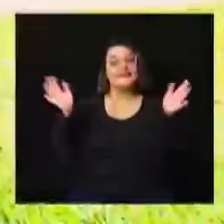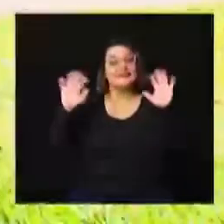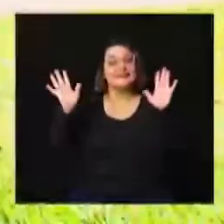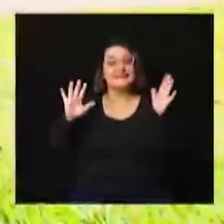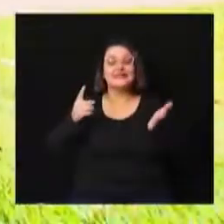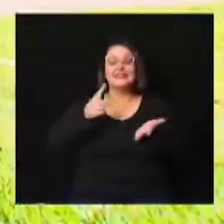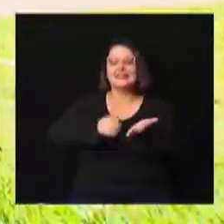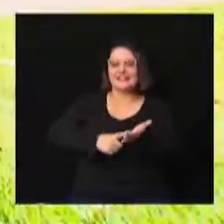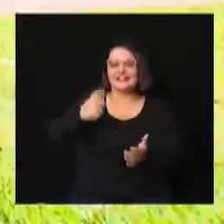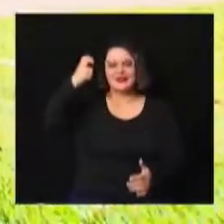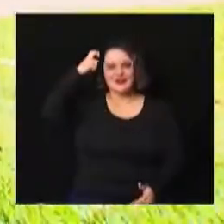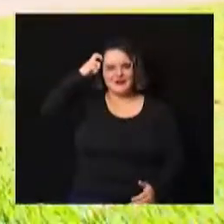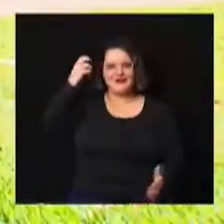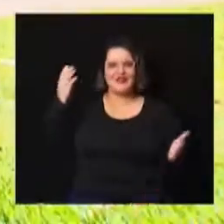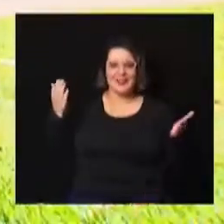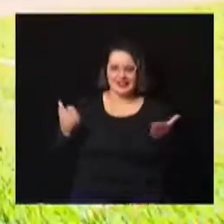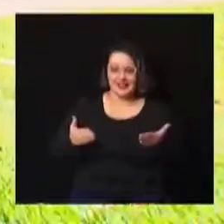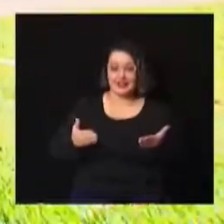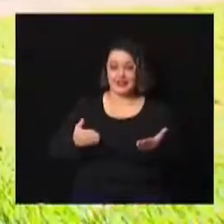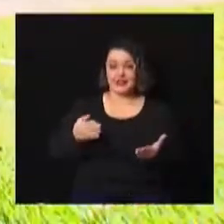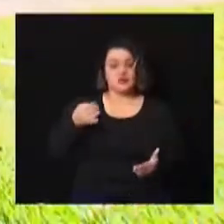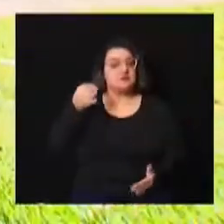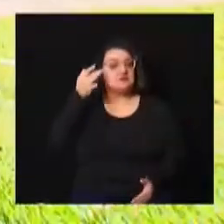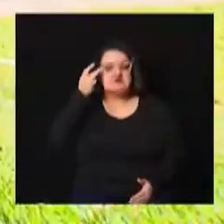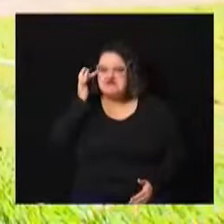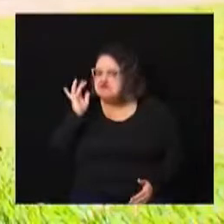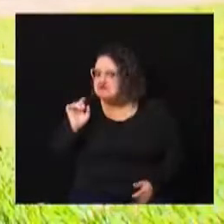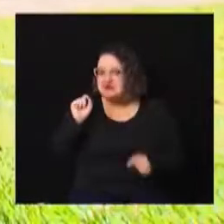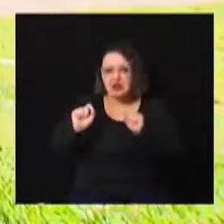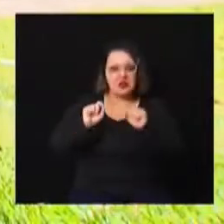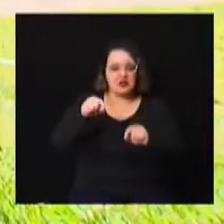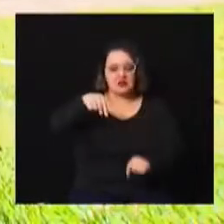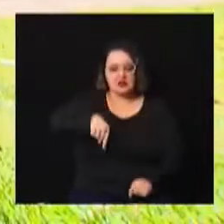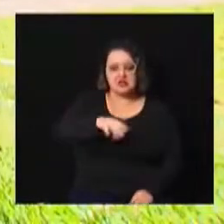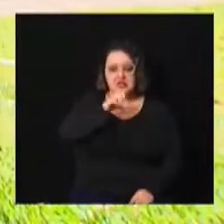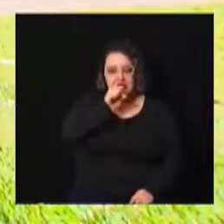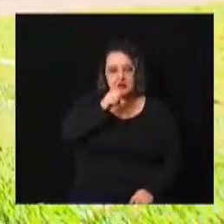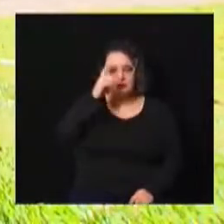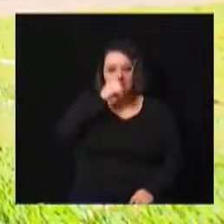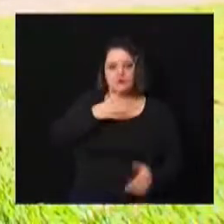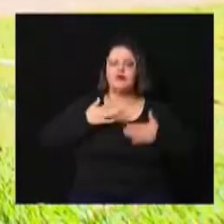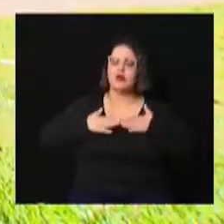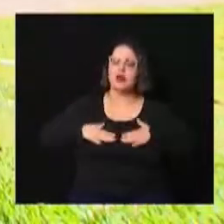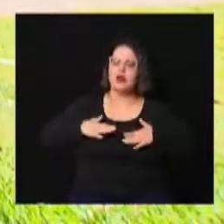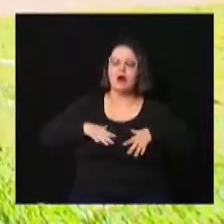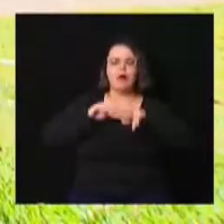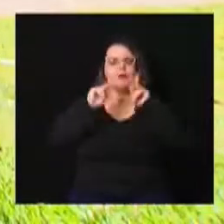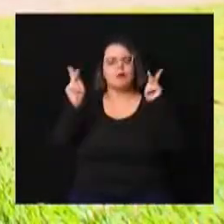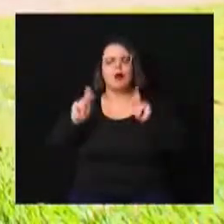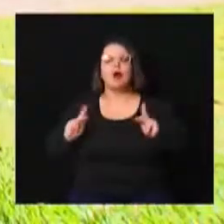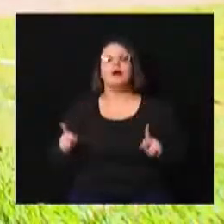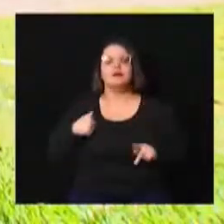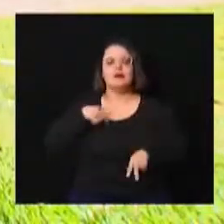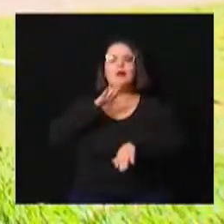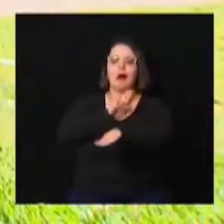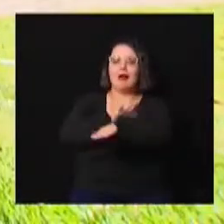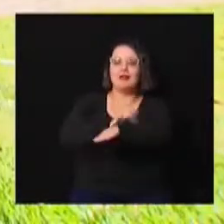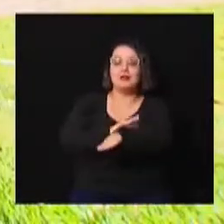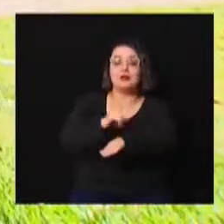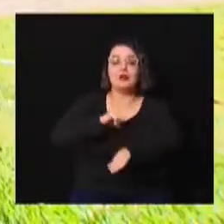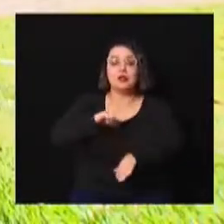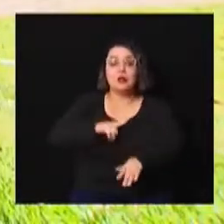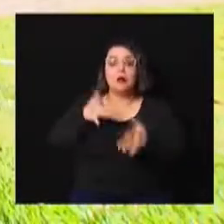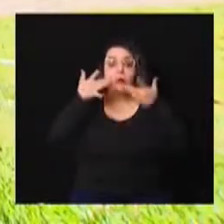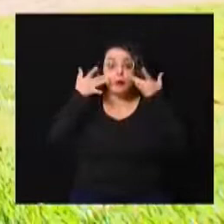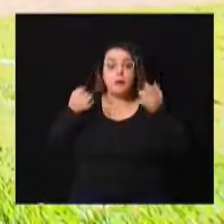Olá, Agenda Cultural no ar. Se você não tem noção do que vai fazer este final de semana, fica calmo, tranquilo que eu te ajudo. Tem até